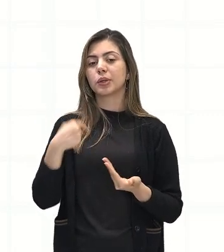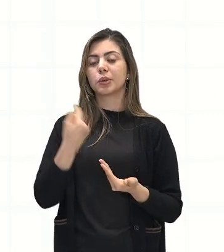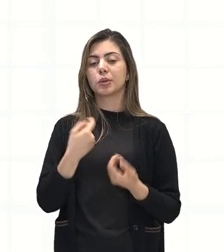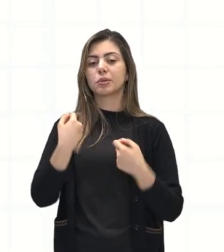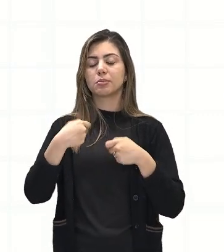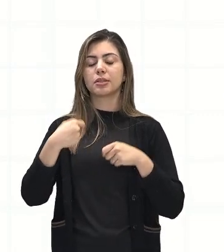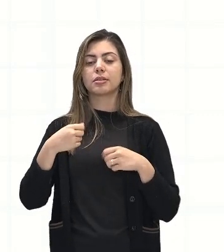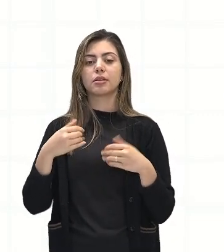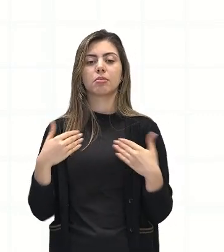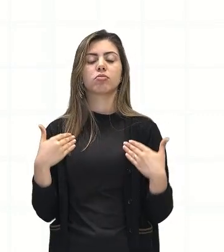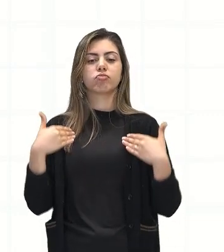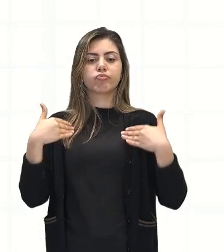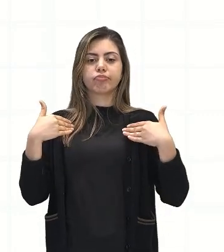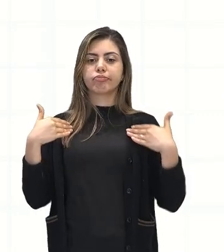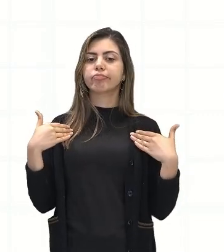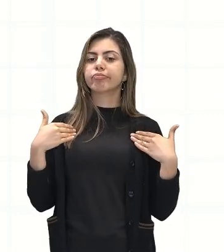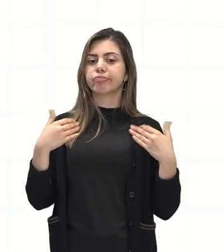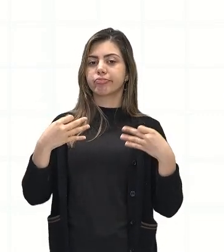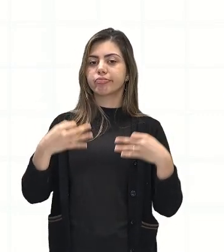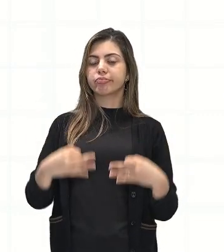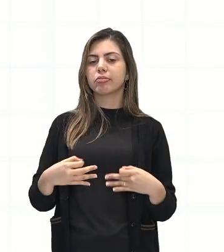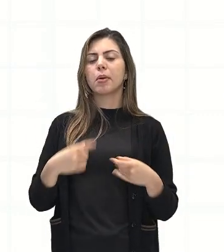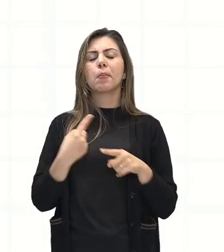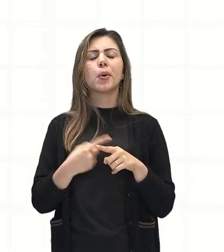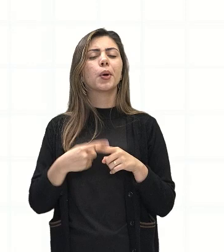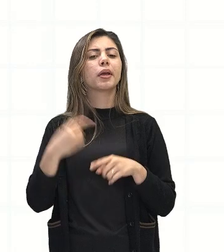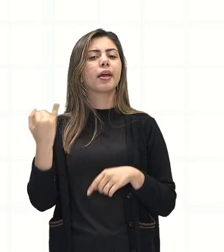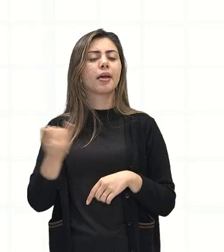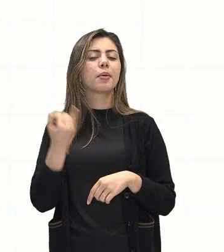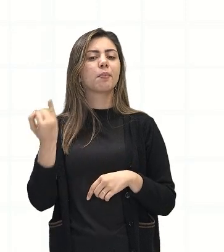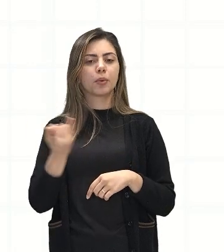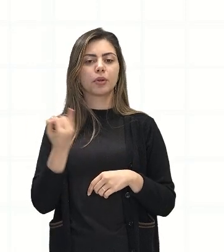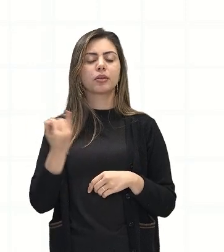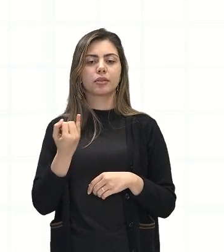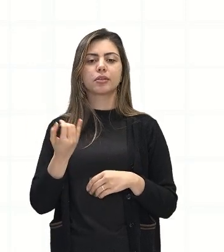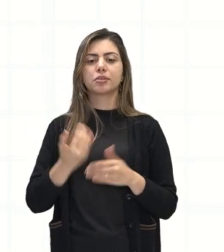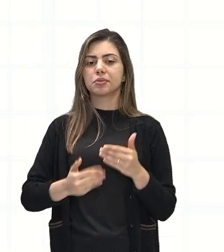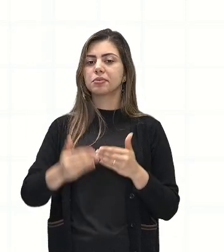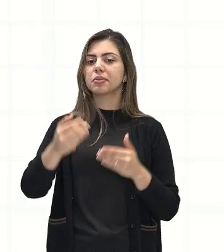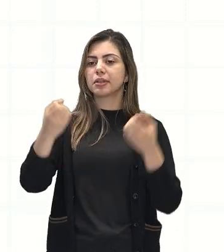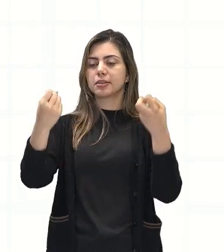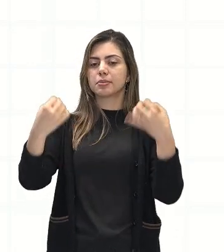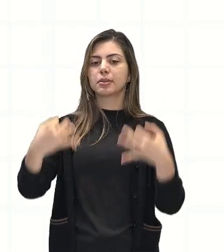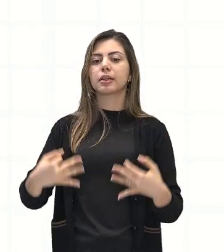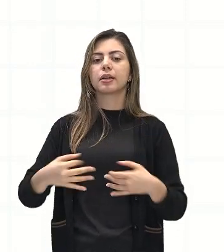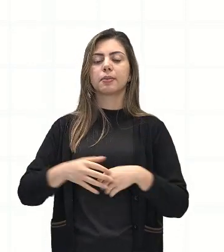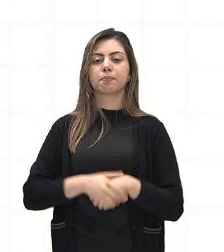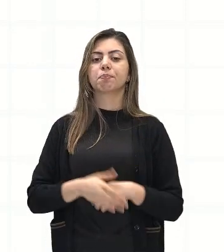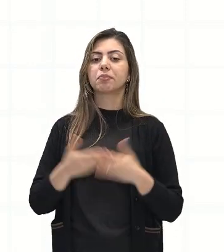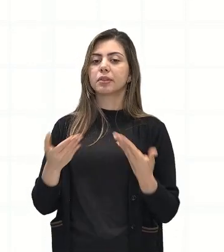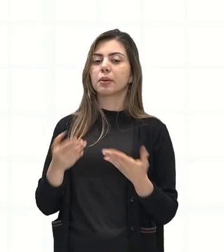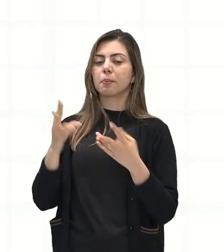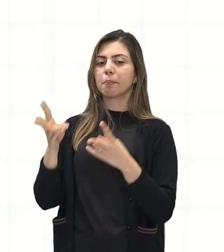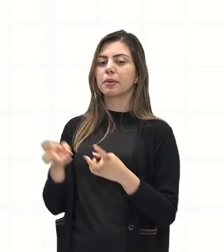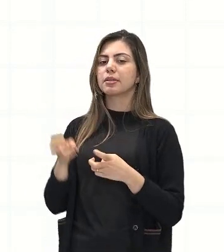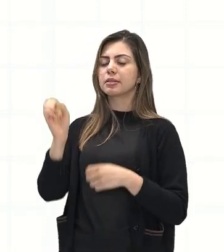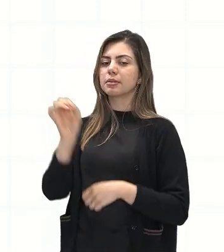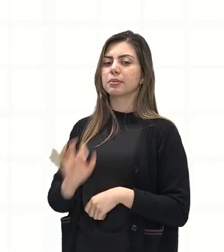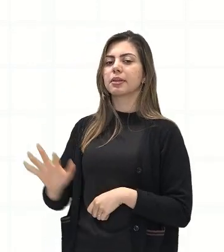nossa postura. Por que ela é importante na questão da nossa postura? Então, observando bem